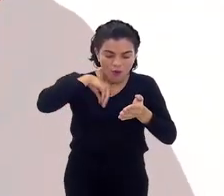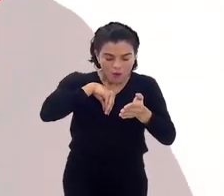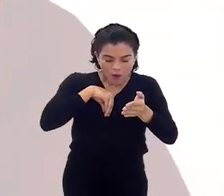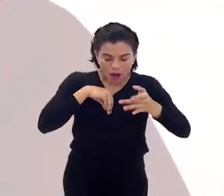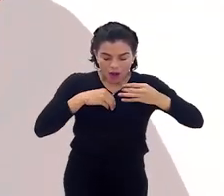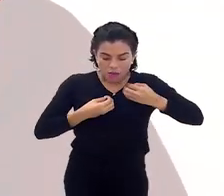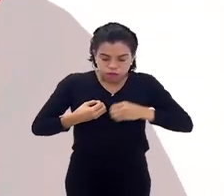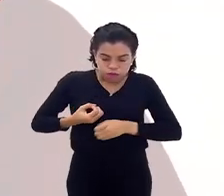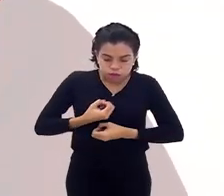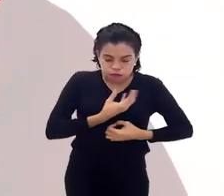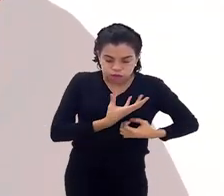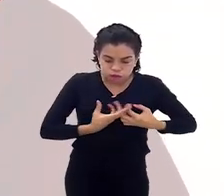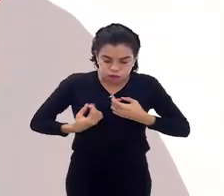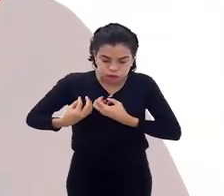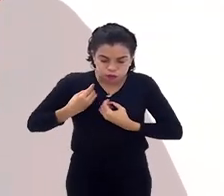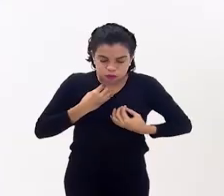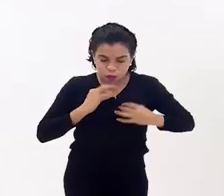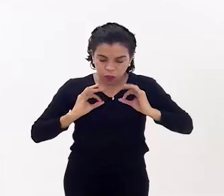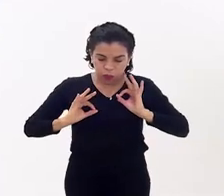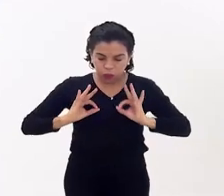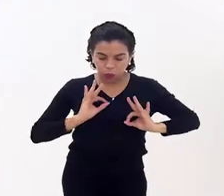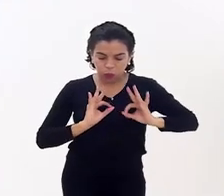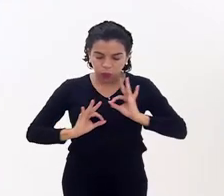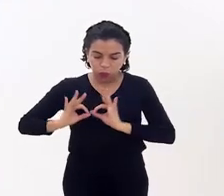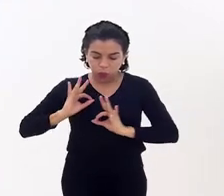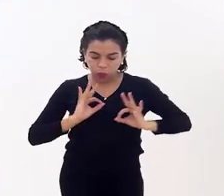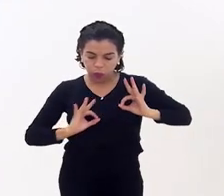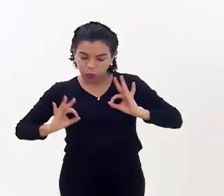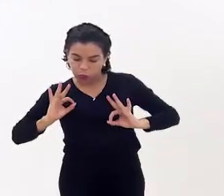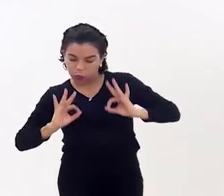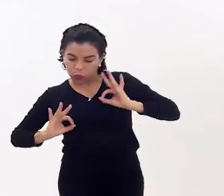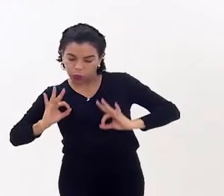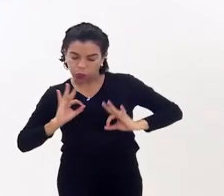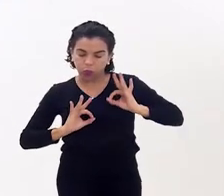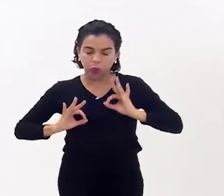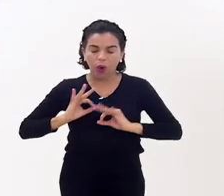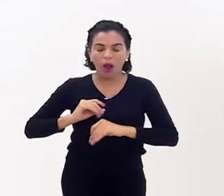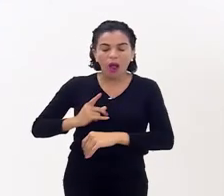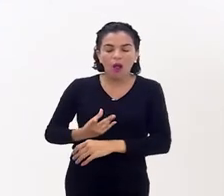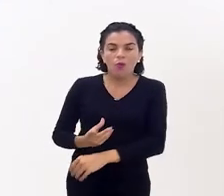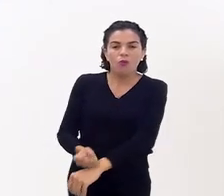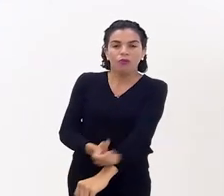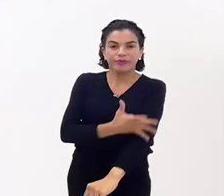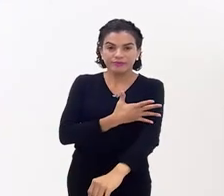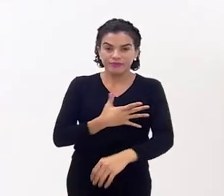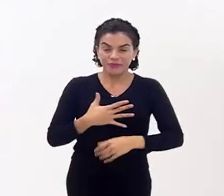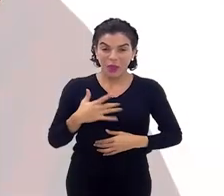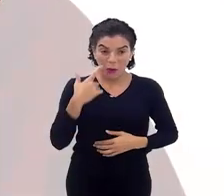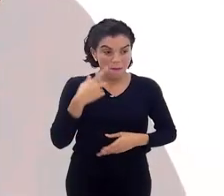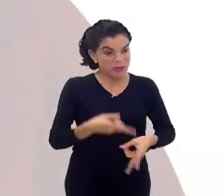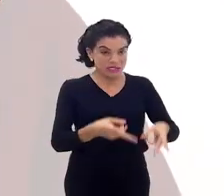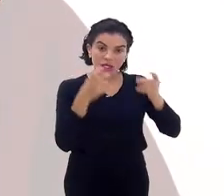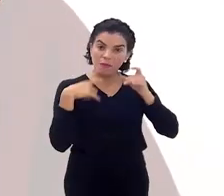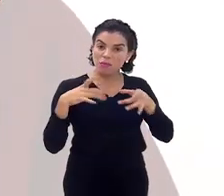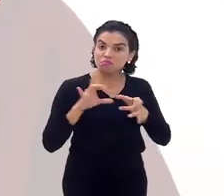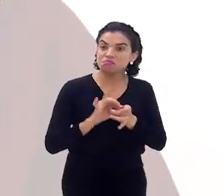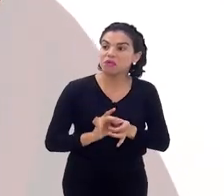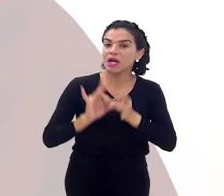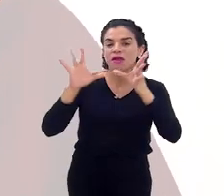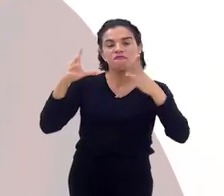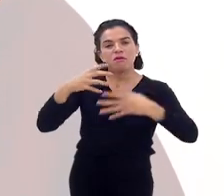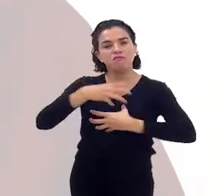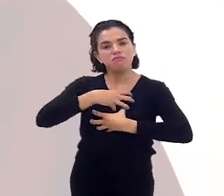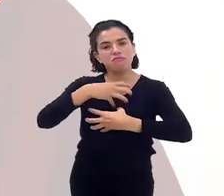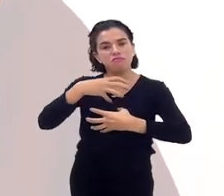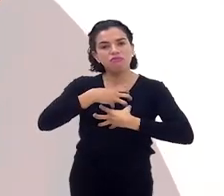nessas emoções que a gente tem. Então, o fato... Eu vejo que o quanto eu estou livre, eu me sinto livre